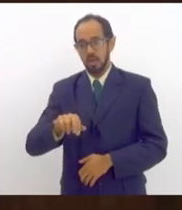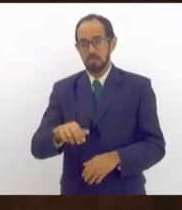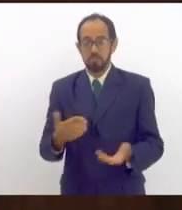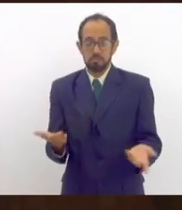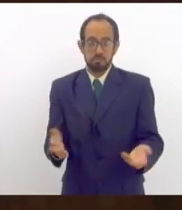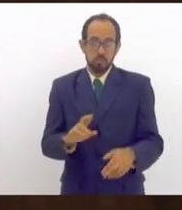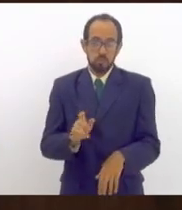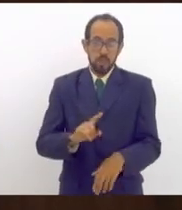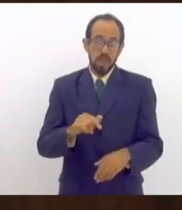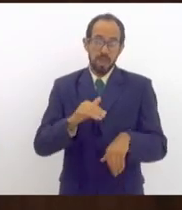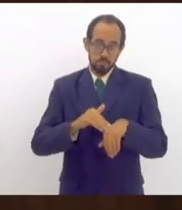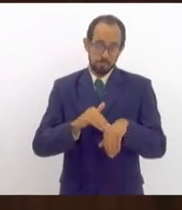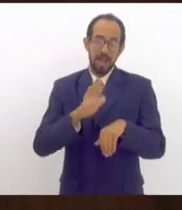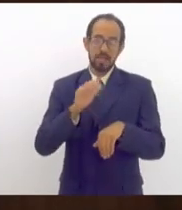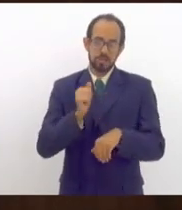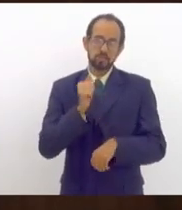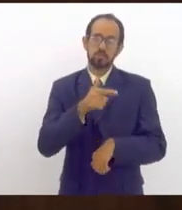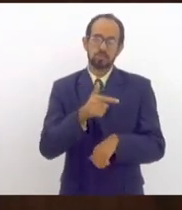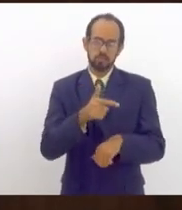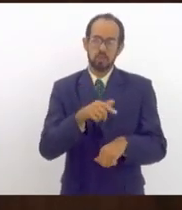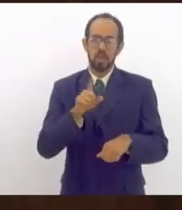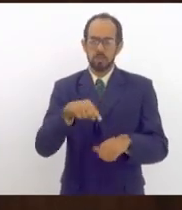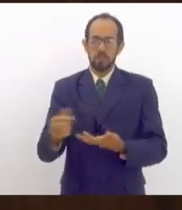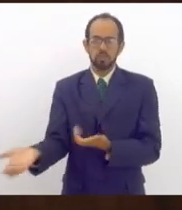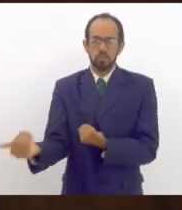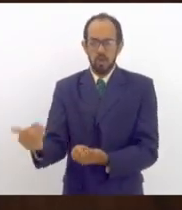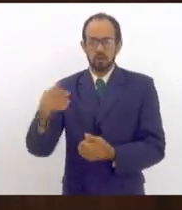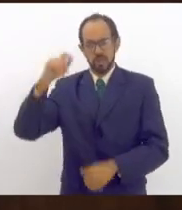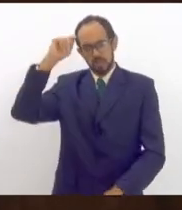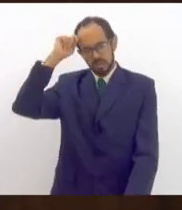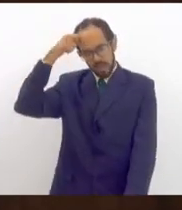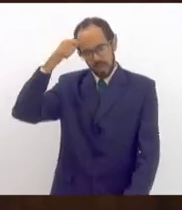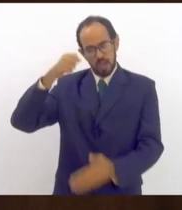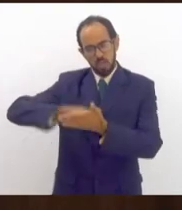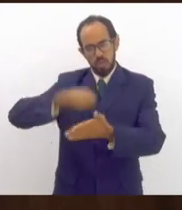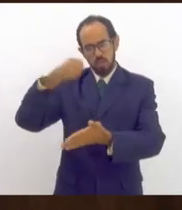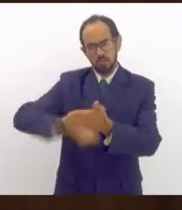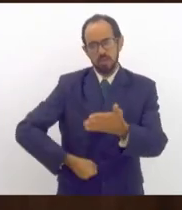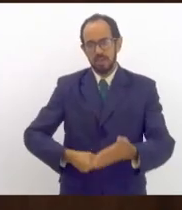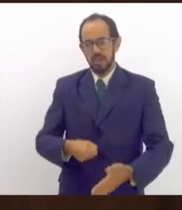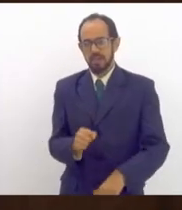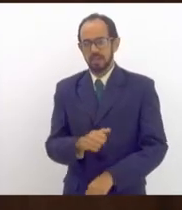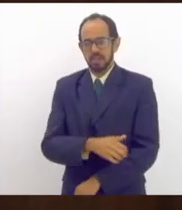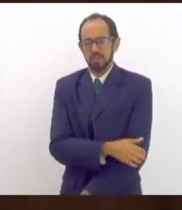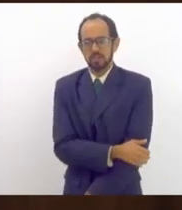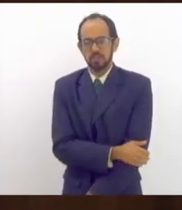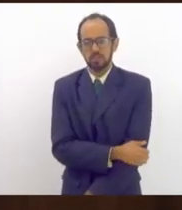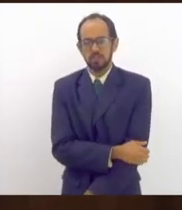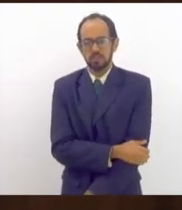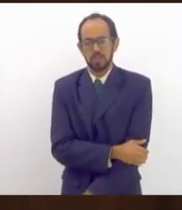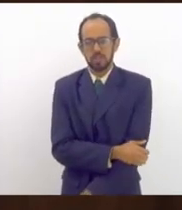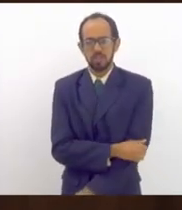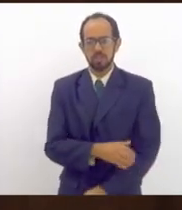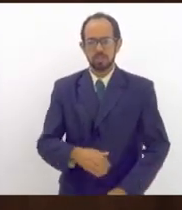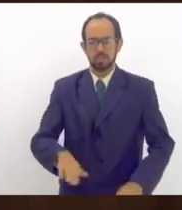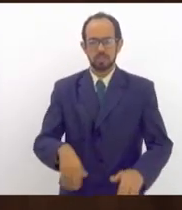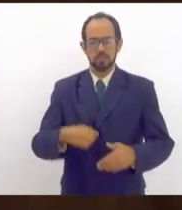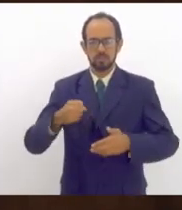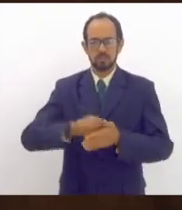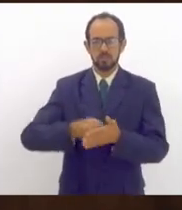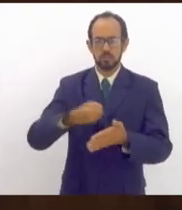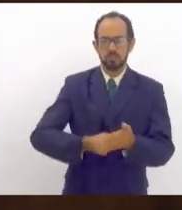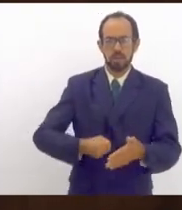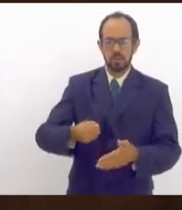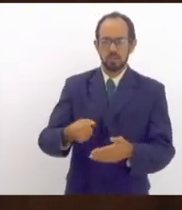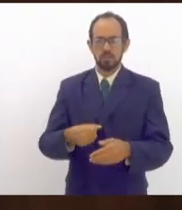ela é muito mais do que isso ela é uma jovem negra batalhadora que teve que lutar muito com muito talento para onde ela chegou e